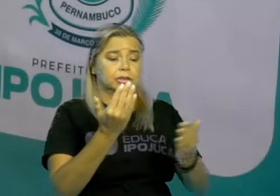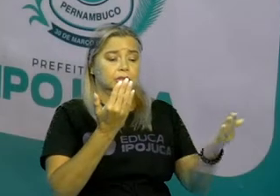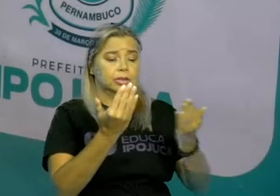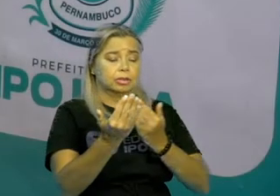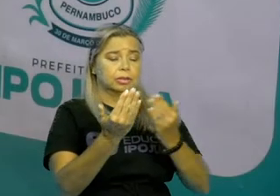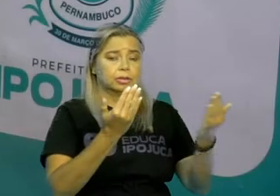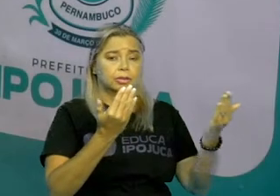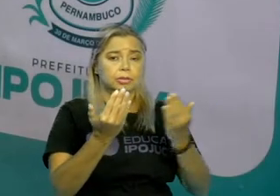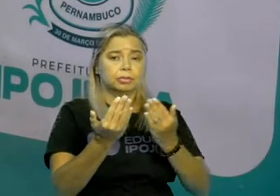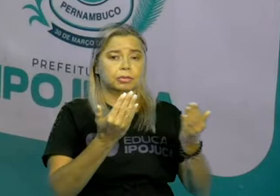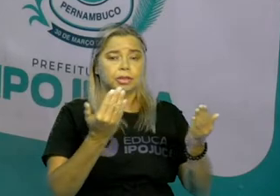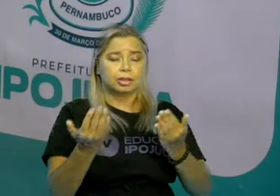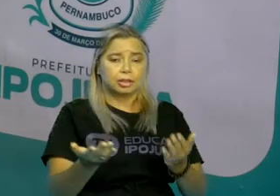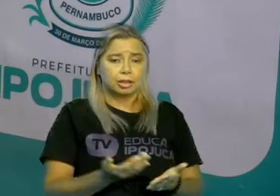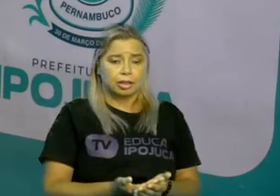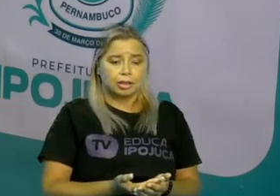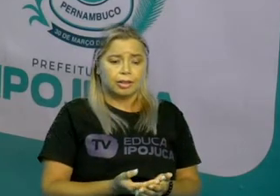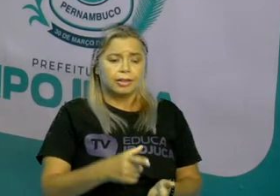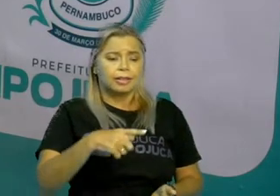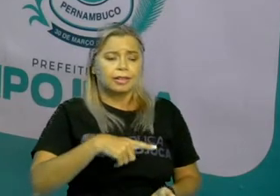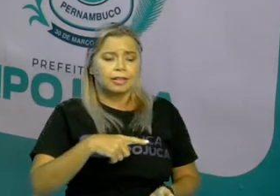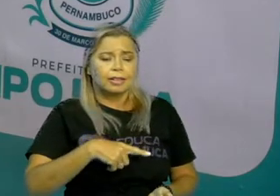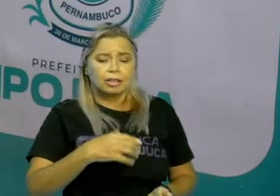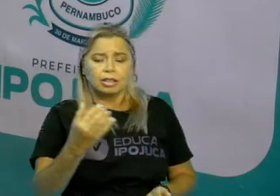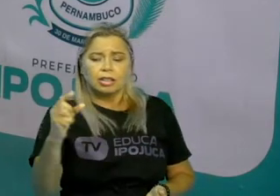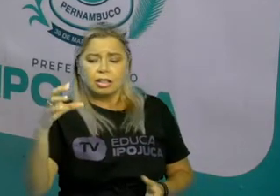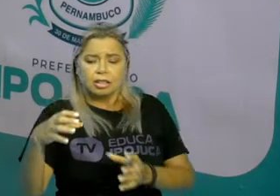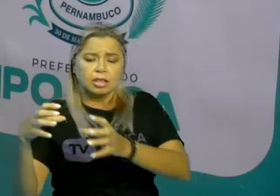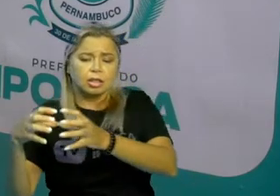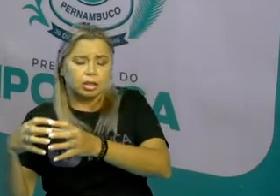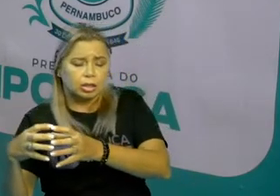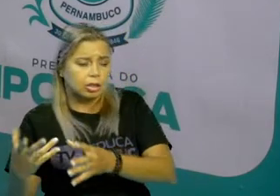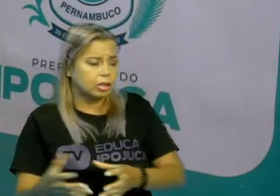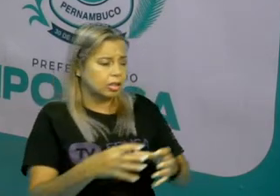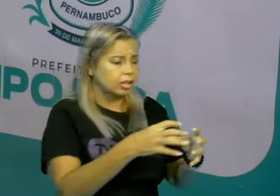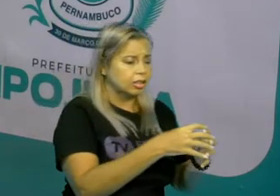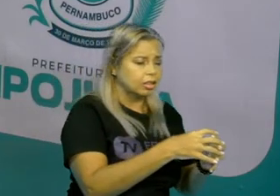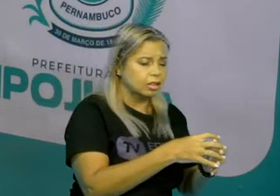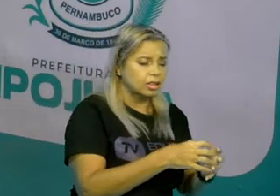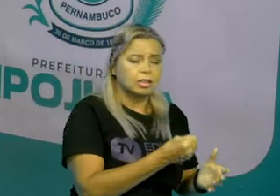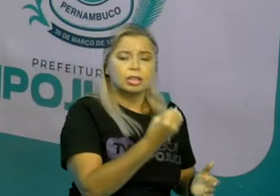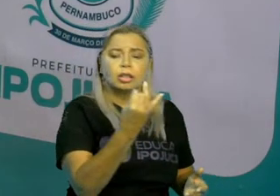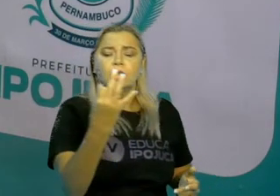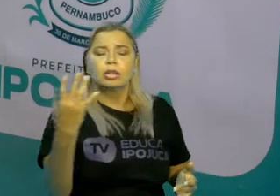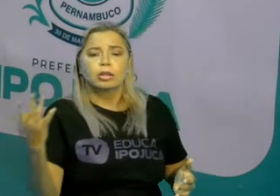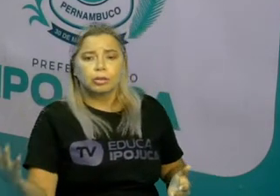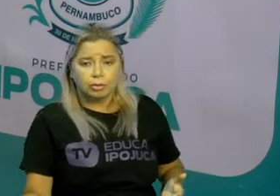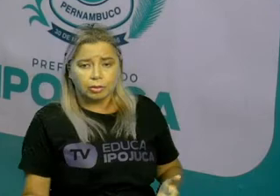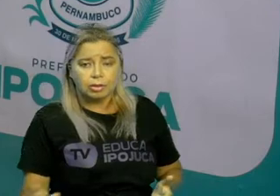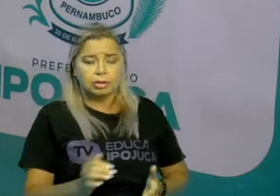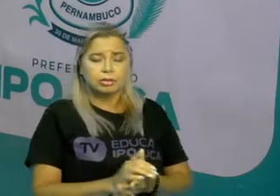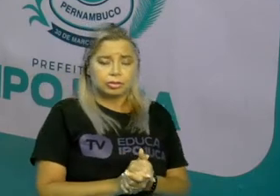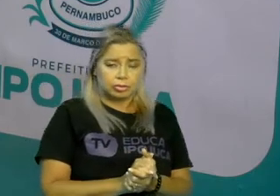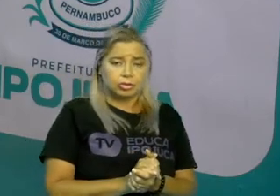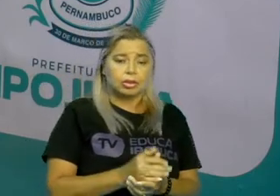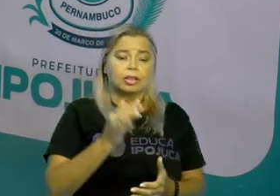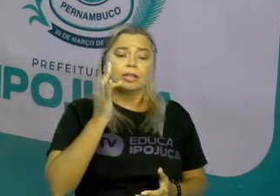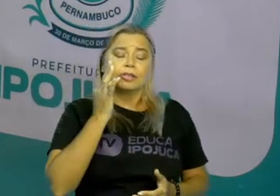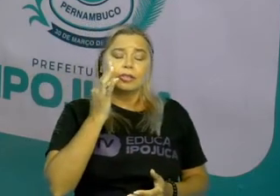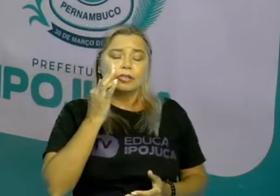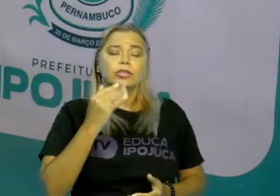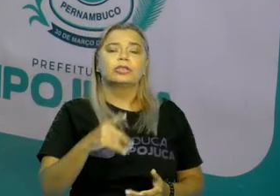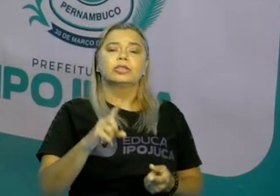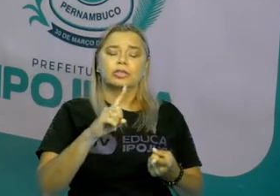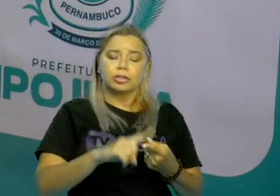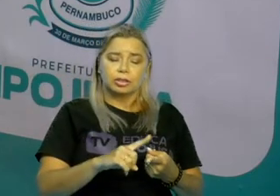quando a gente teve que descobrir quem tem maior quantidade e, como no último caso agora das frutas, também a gente percebeu quem